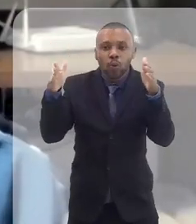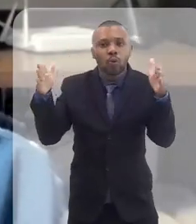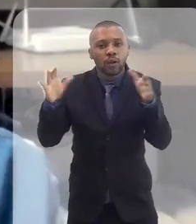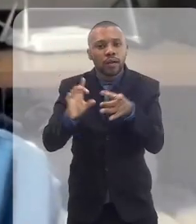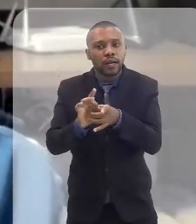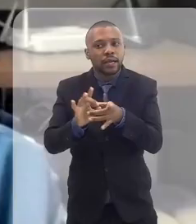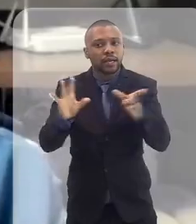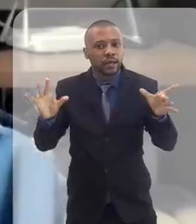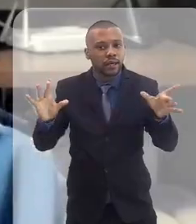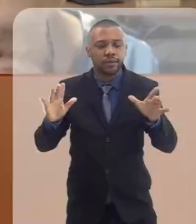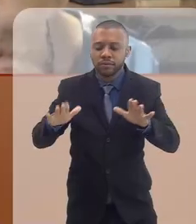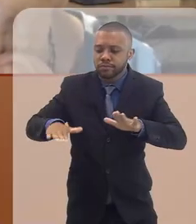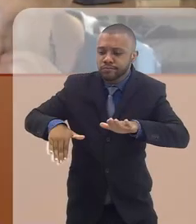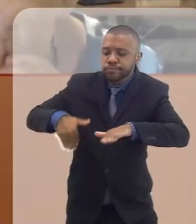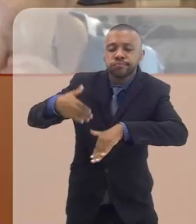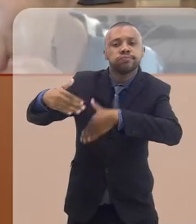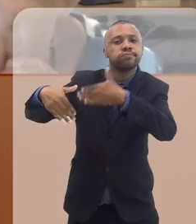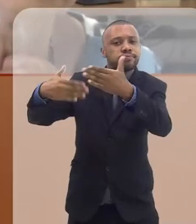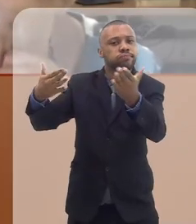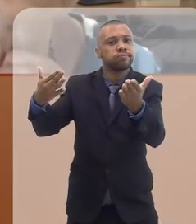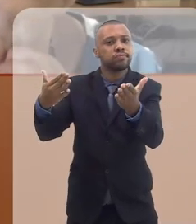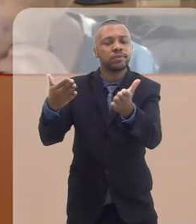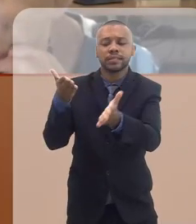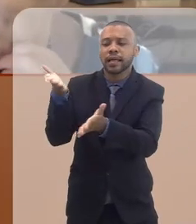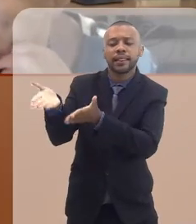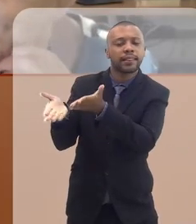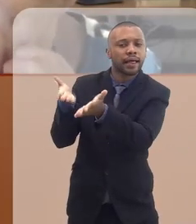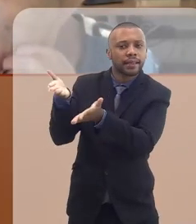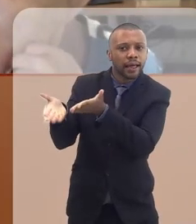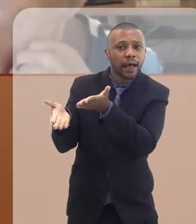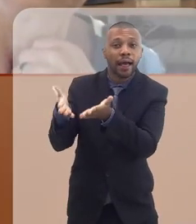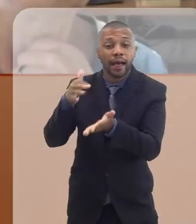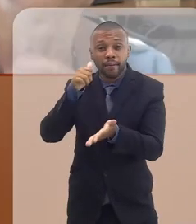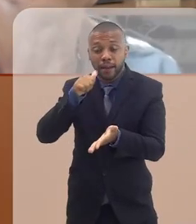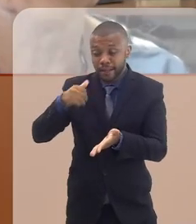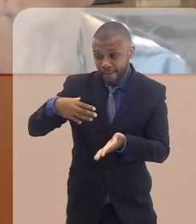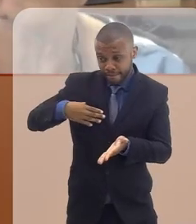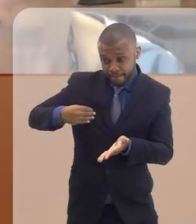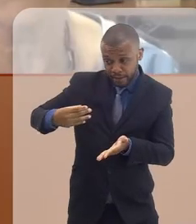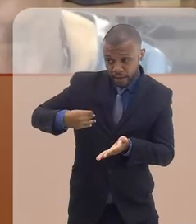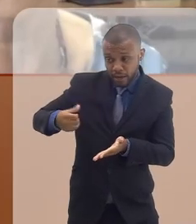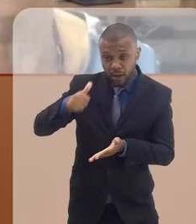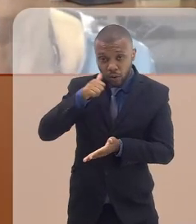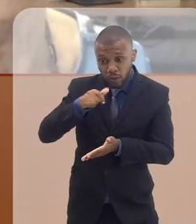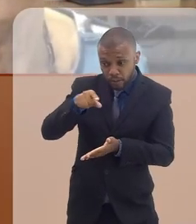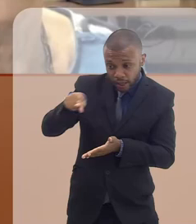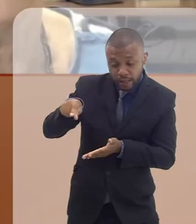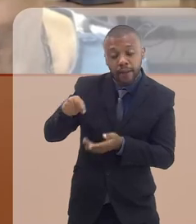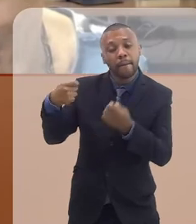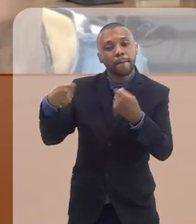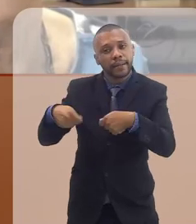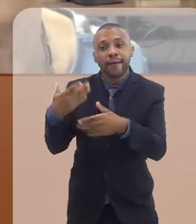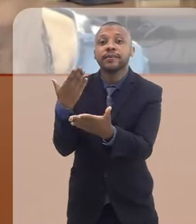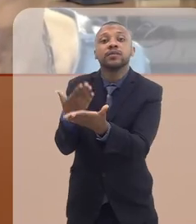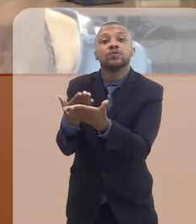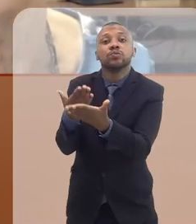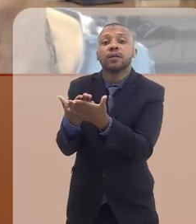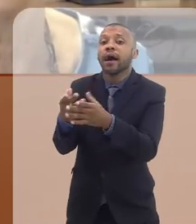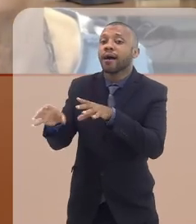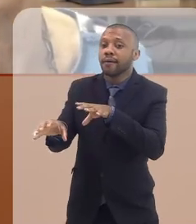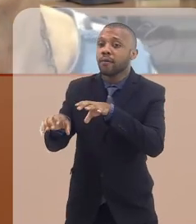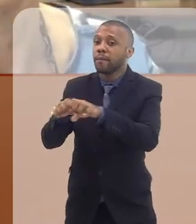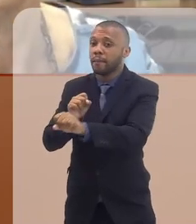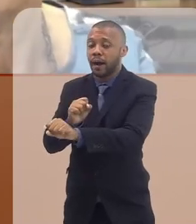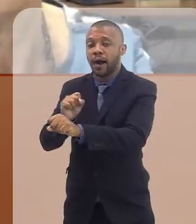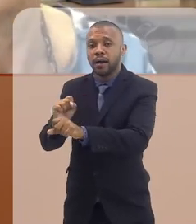cabeça tão aberta e tão progressista de tratar filhas como mulheres que precisavam se